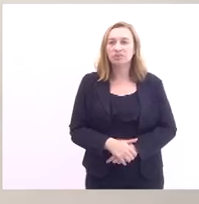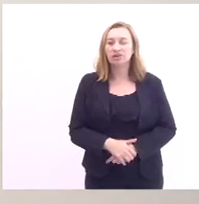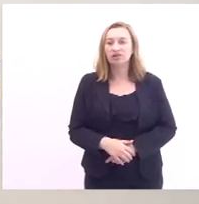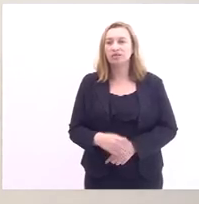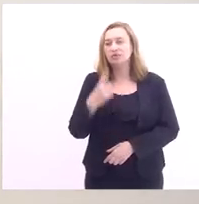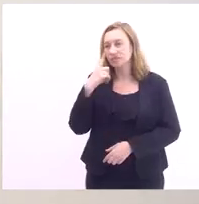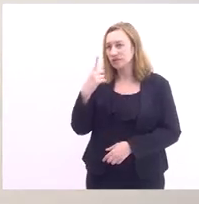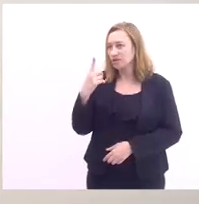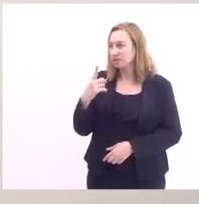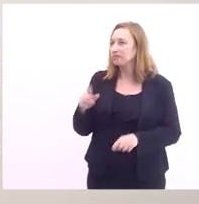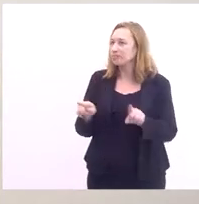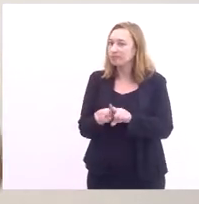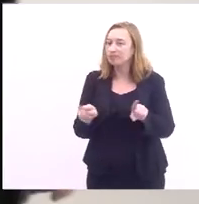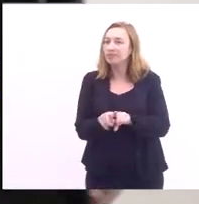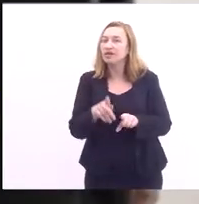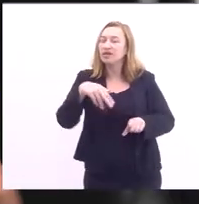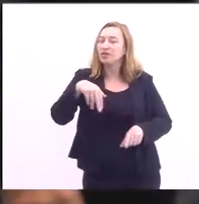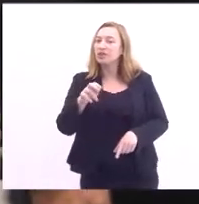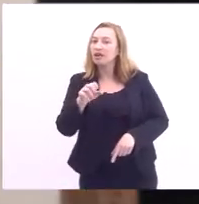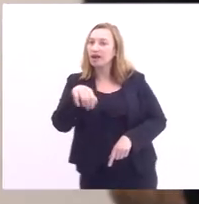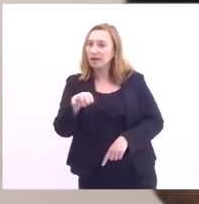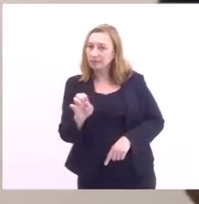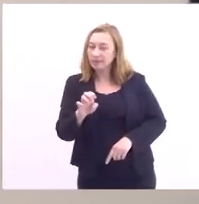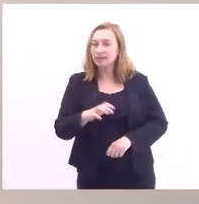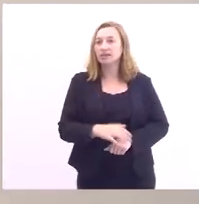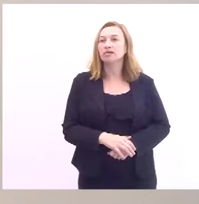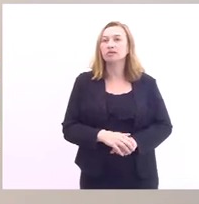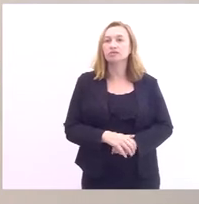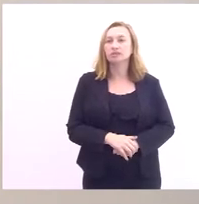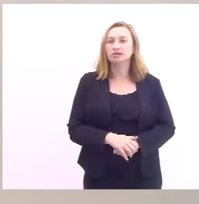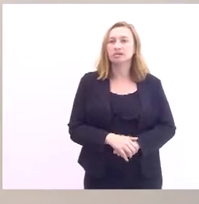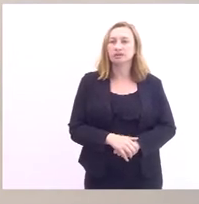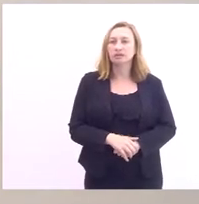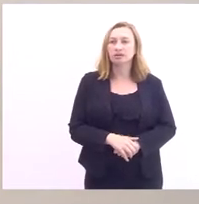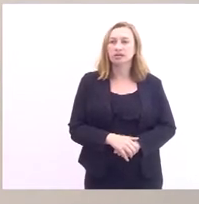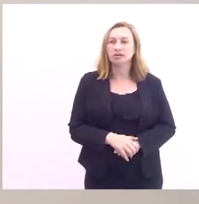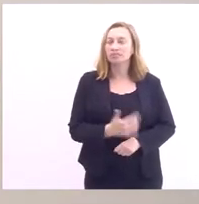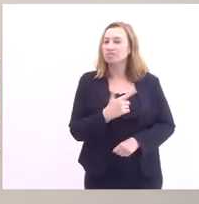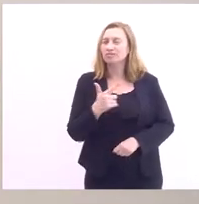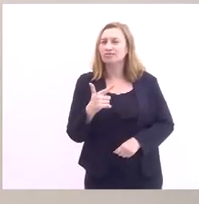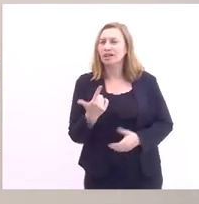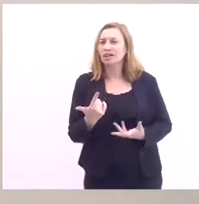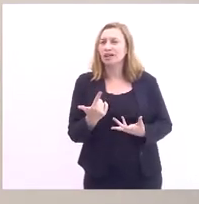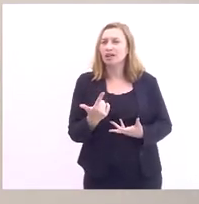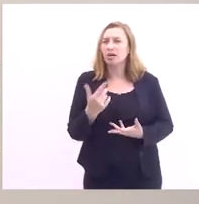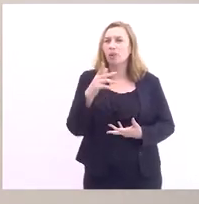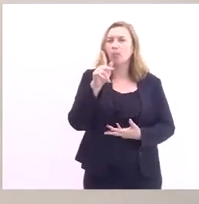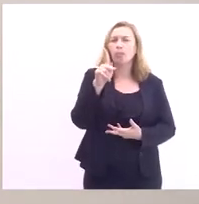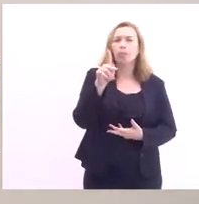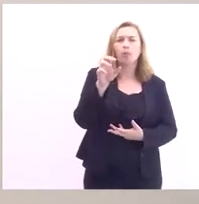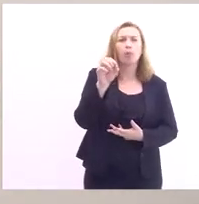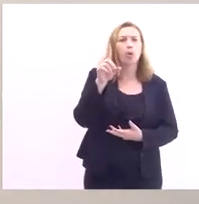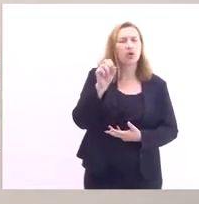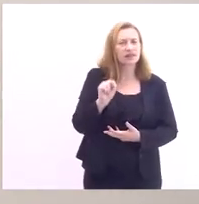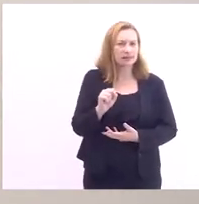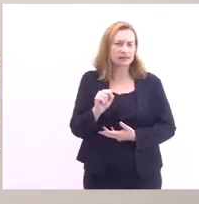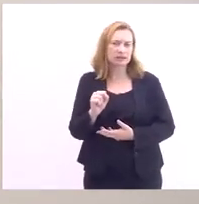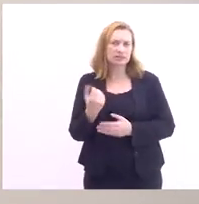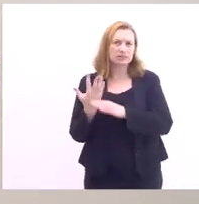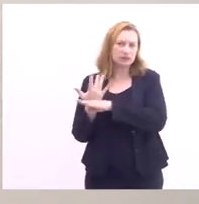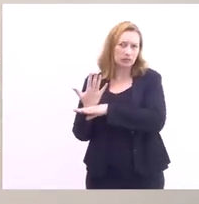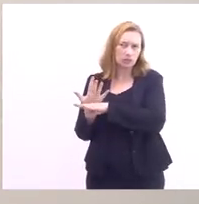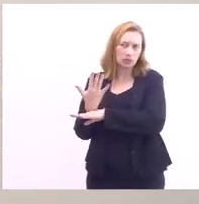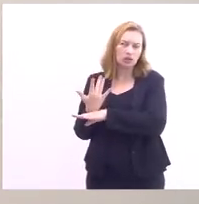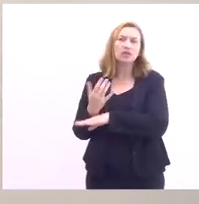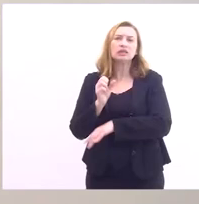ver também que o Guilherme sabe podas. Não existe podas em Duque de Caxias. Existe, sim, quando